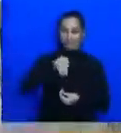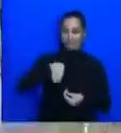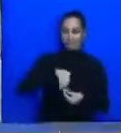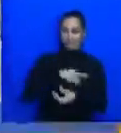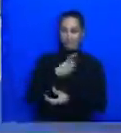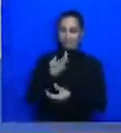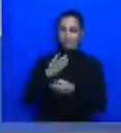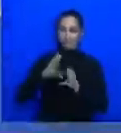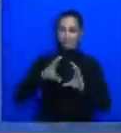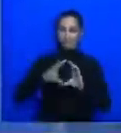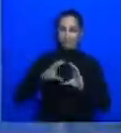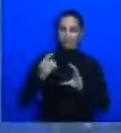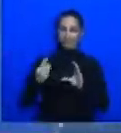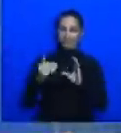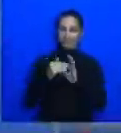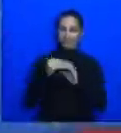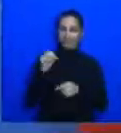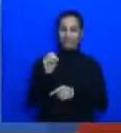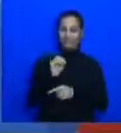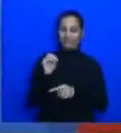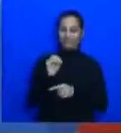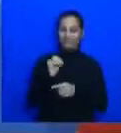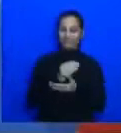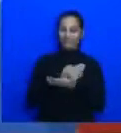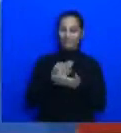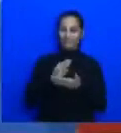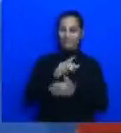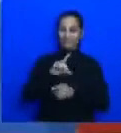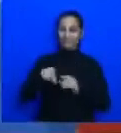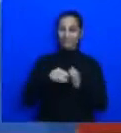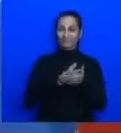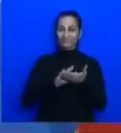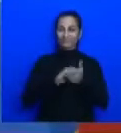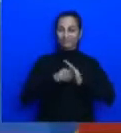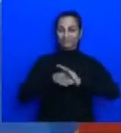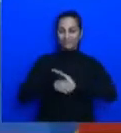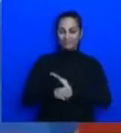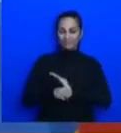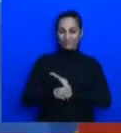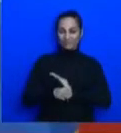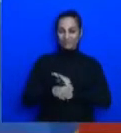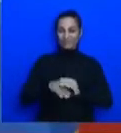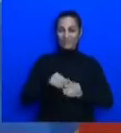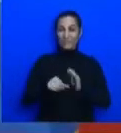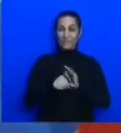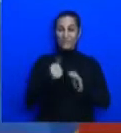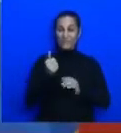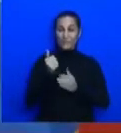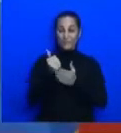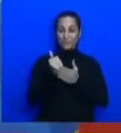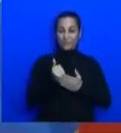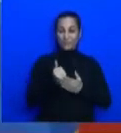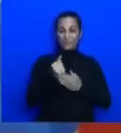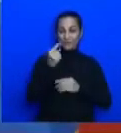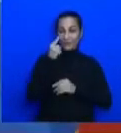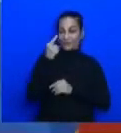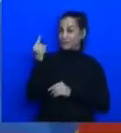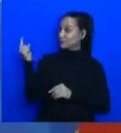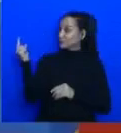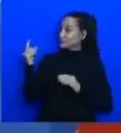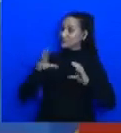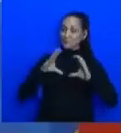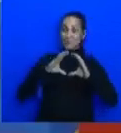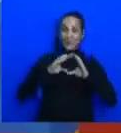embaralhando 100 bolas numeradas de 01 a 00. Começando o sorteio da Lotomania. O primeiro número está chegando. Bola